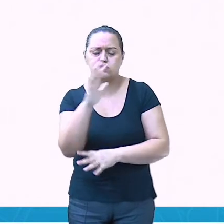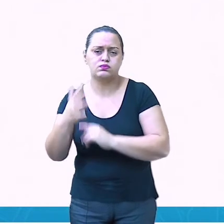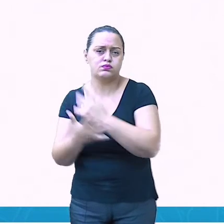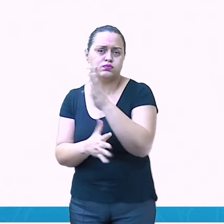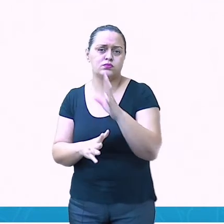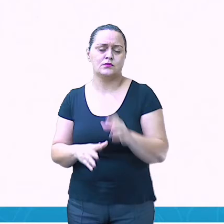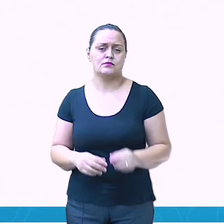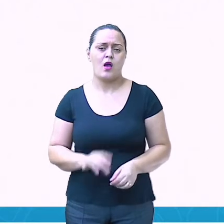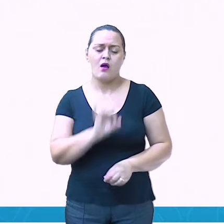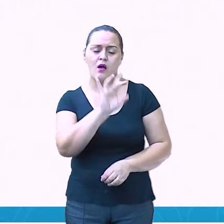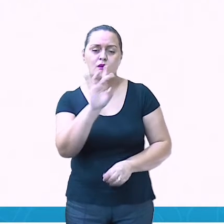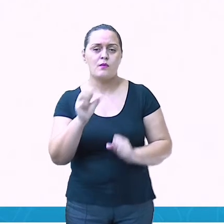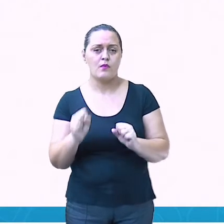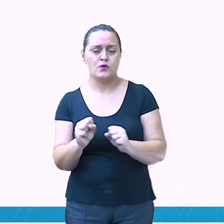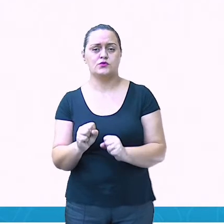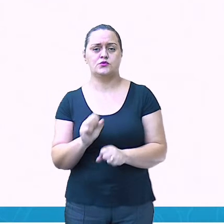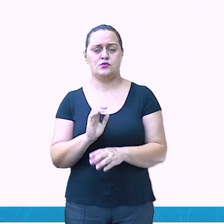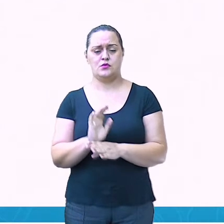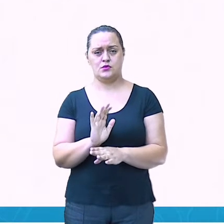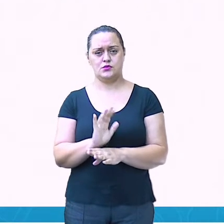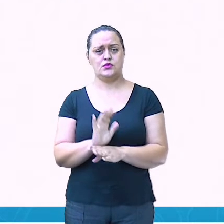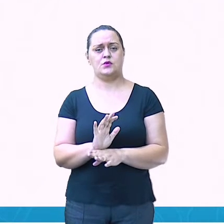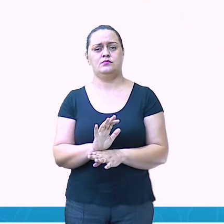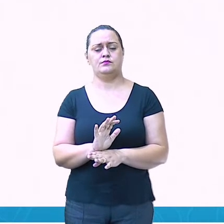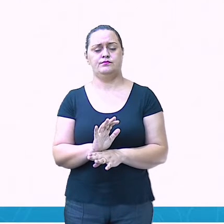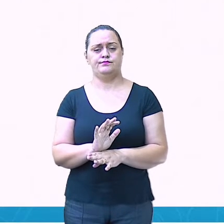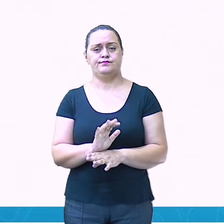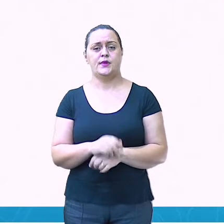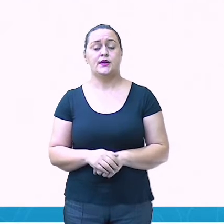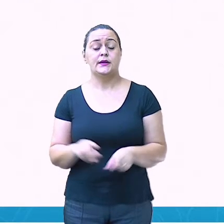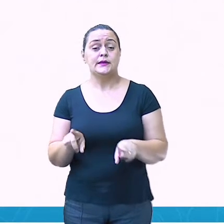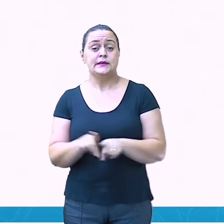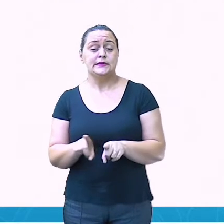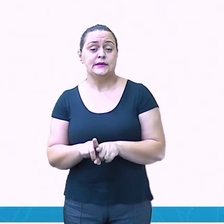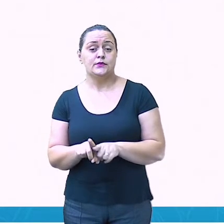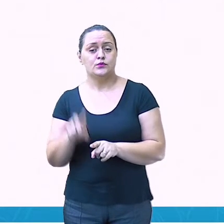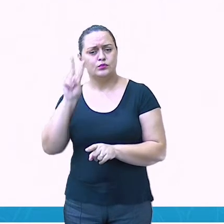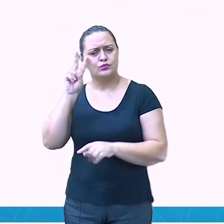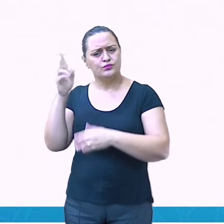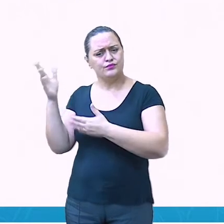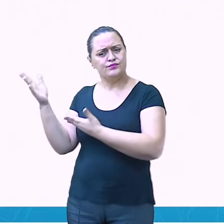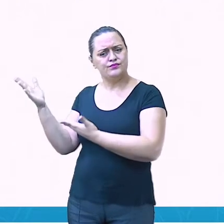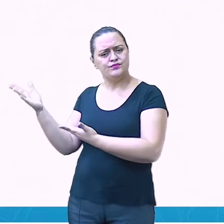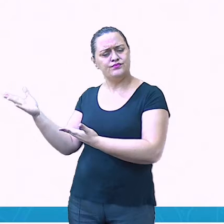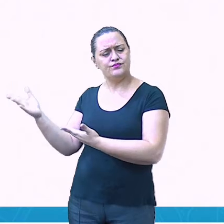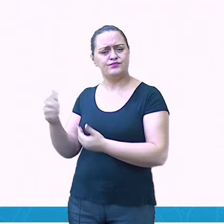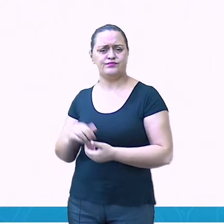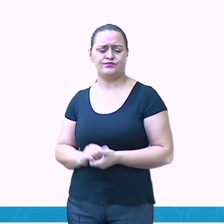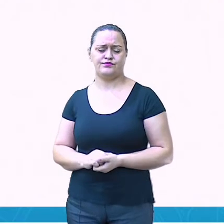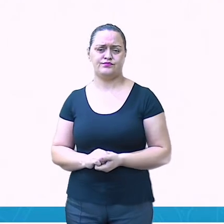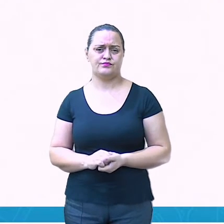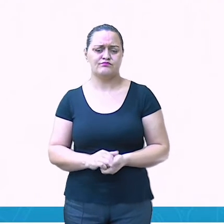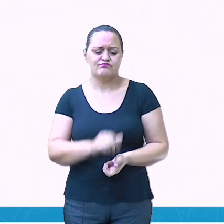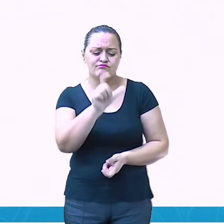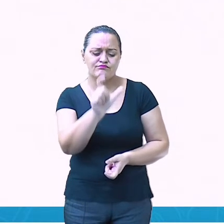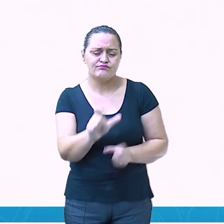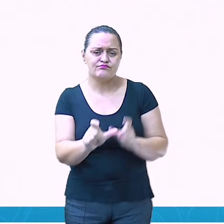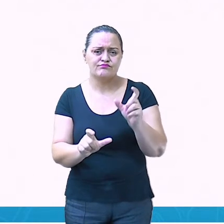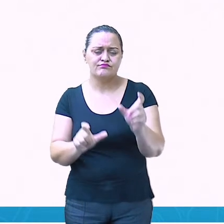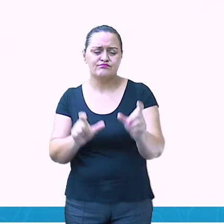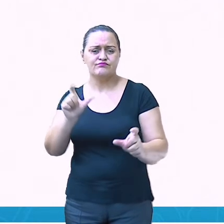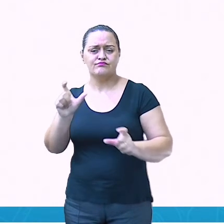agravante. Quando você tem uma única espécie que vem sendo degradada, ela